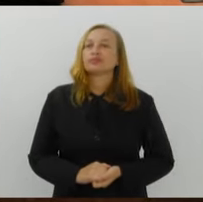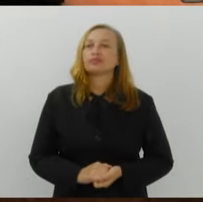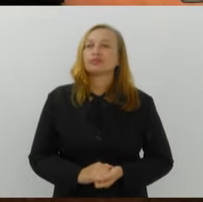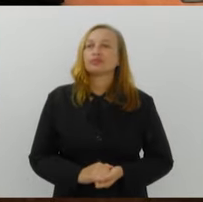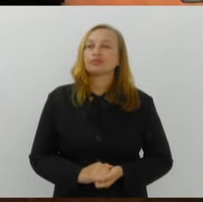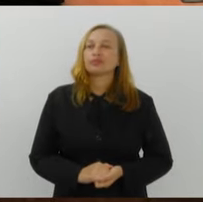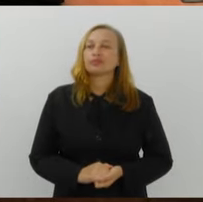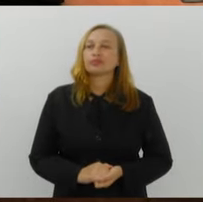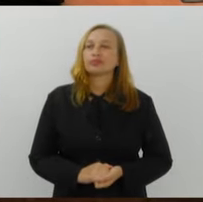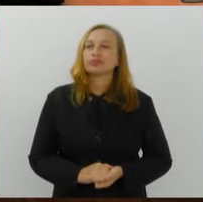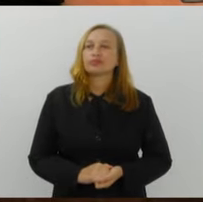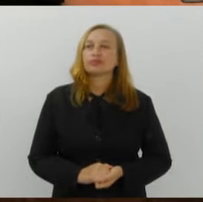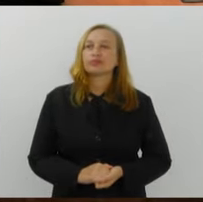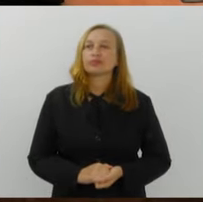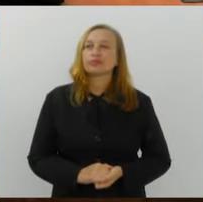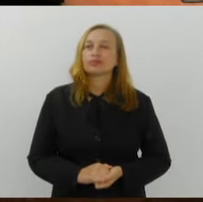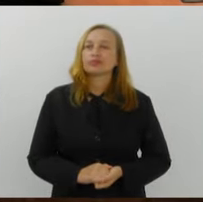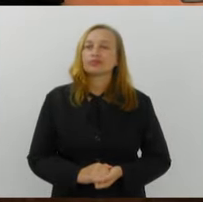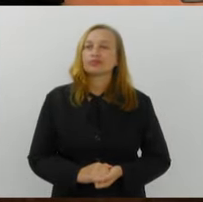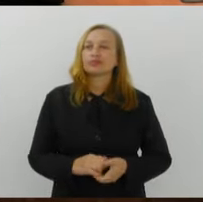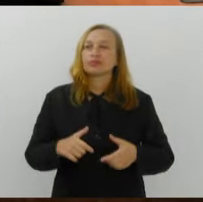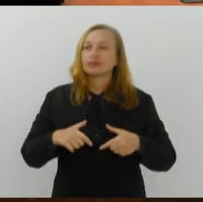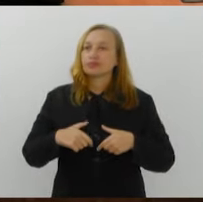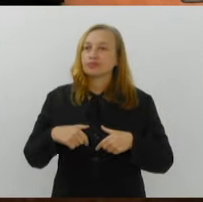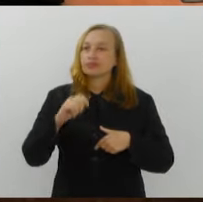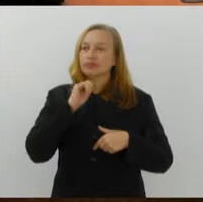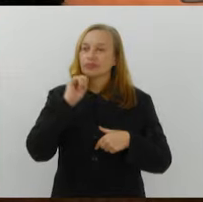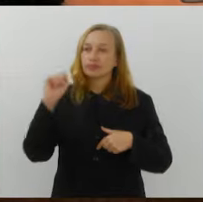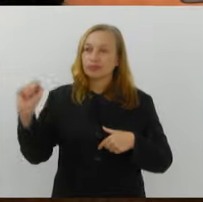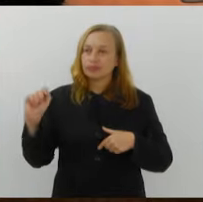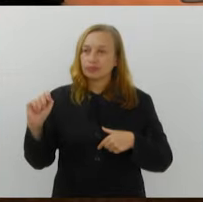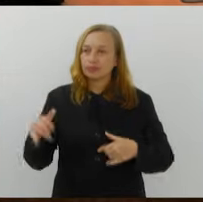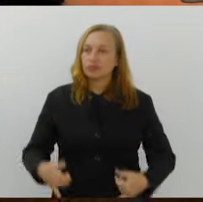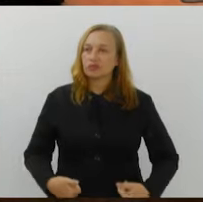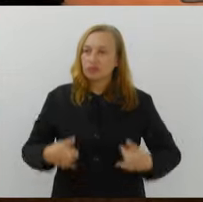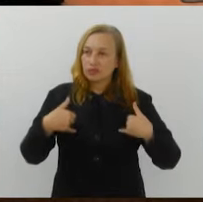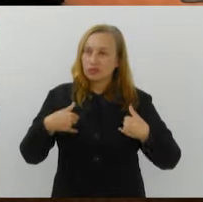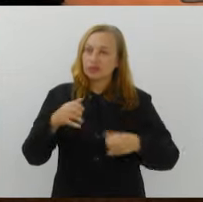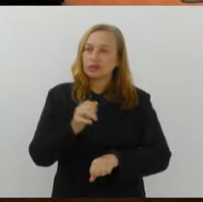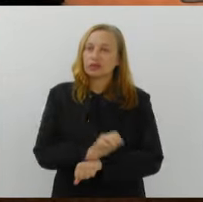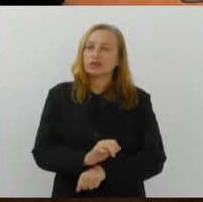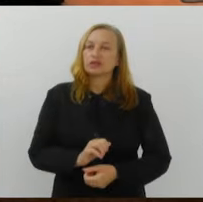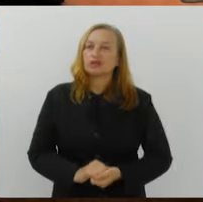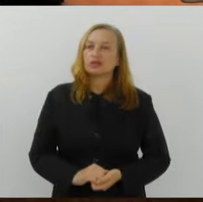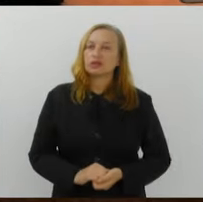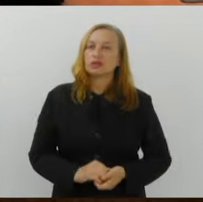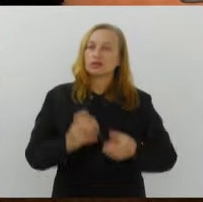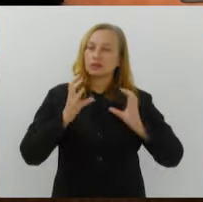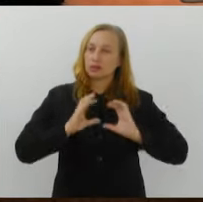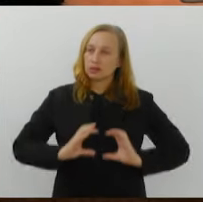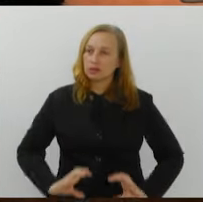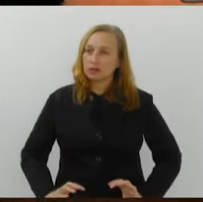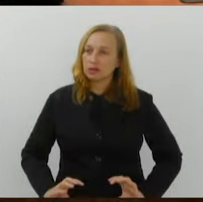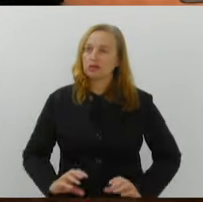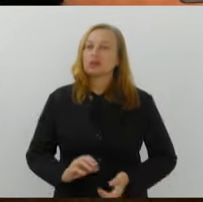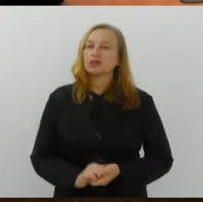com a medalha Tiradentes, a maior honraria do nosso estado, um cidadão que fez jus às vítimas